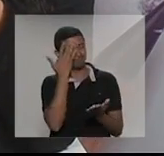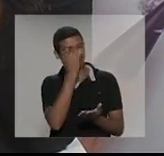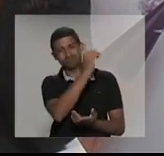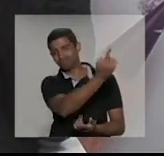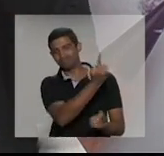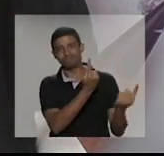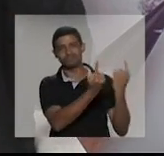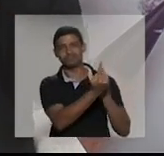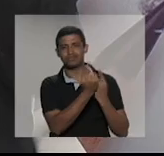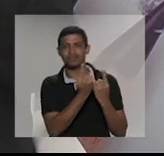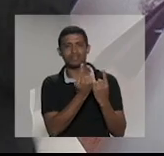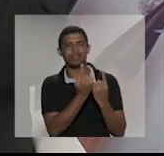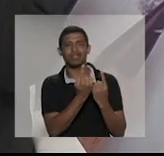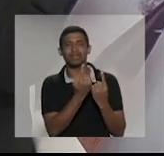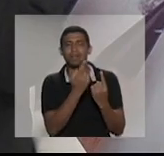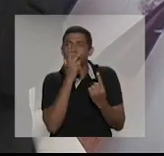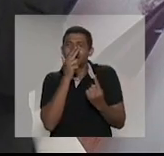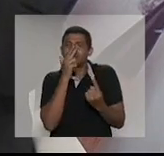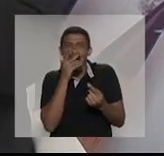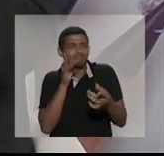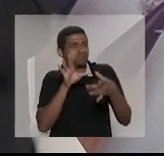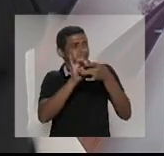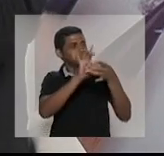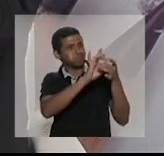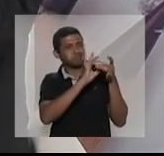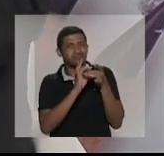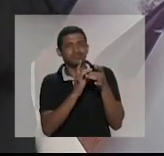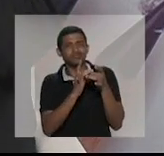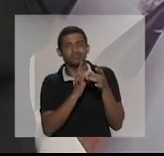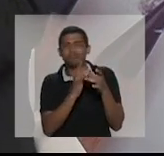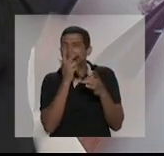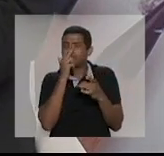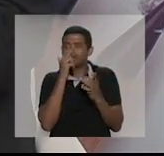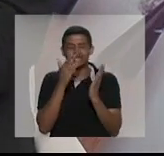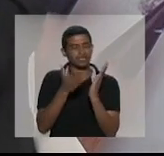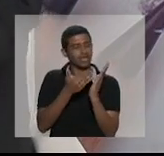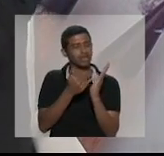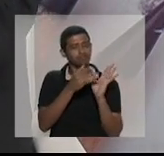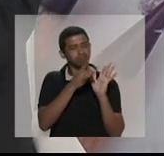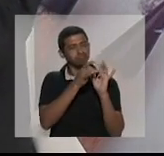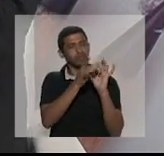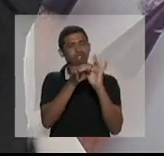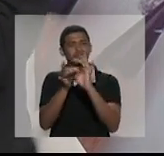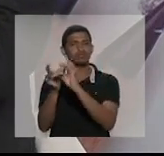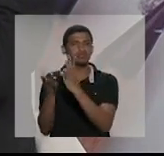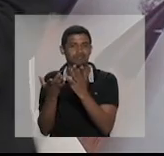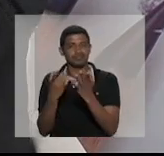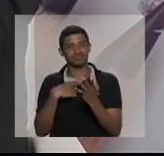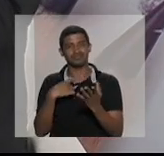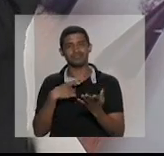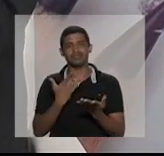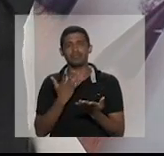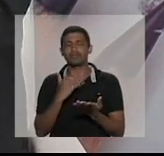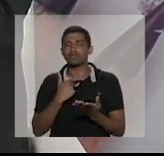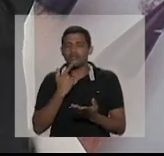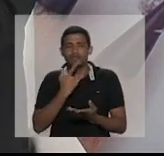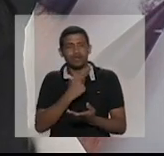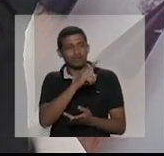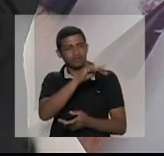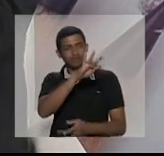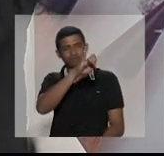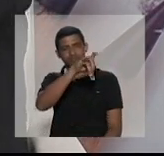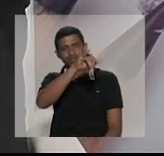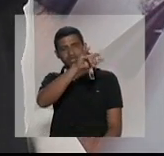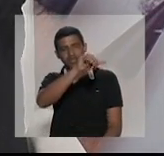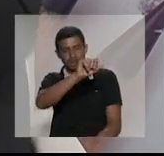obras aqui... acontece uma sincronicidade que eles acabam escolhendo obras que uma vai puxando a outra. E eu queria parar nesse ponto